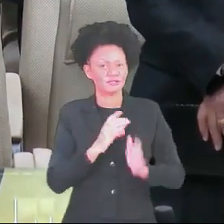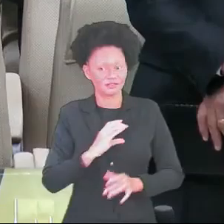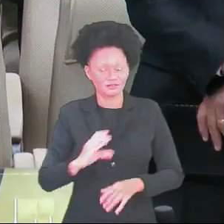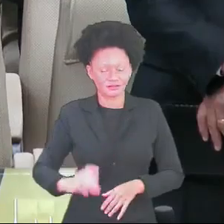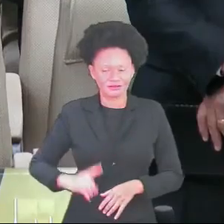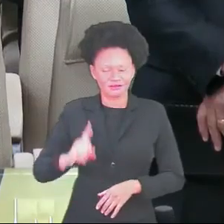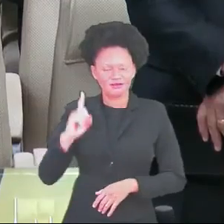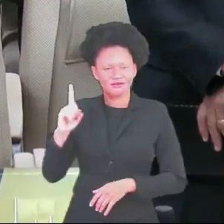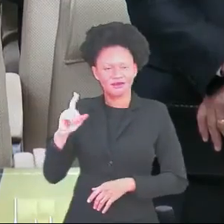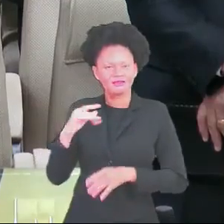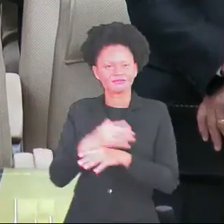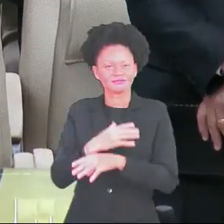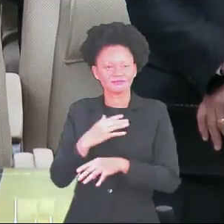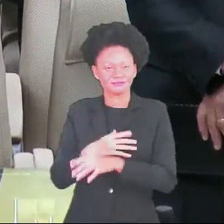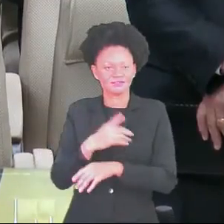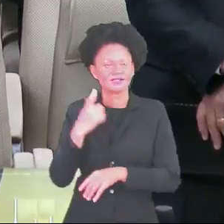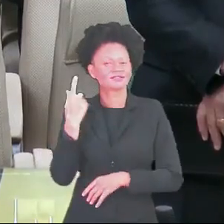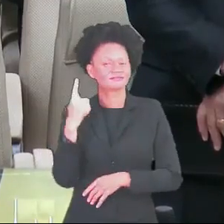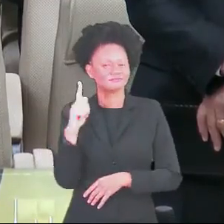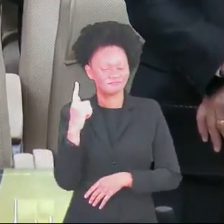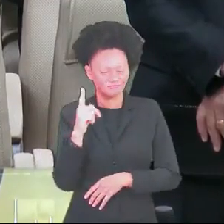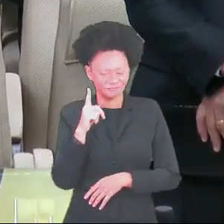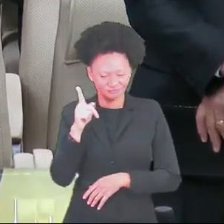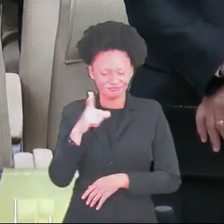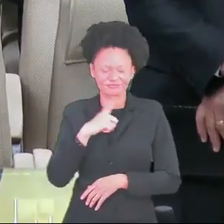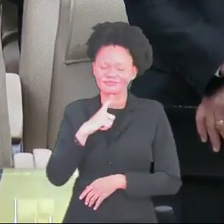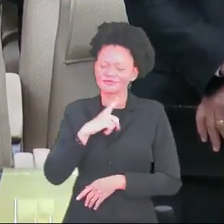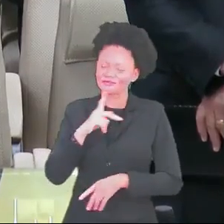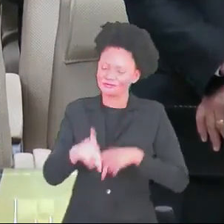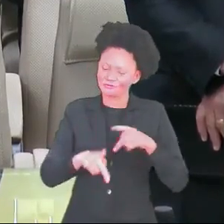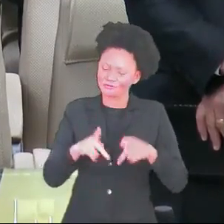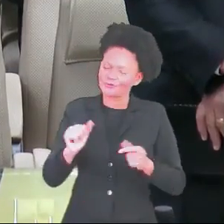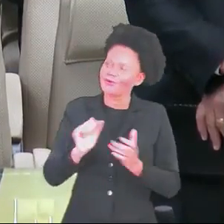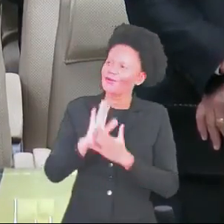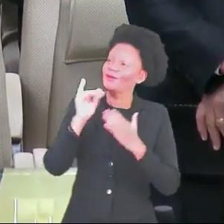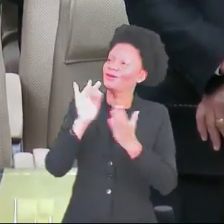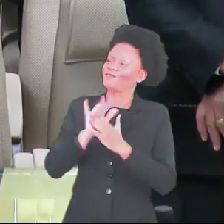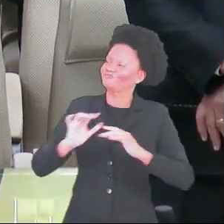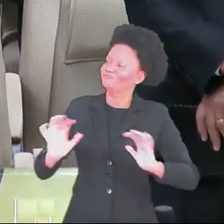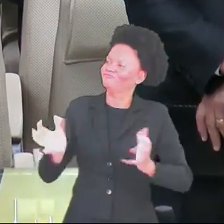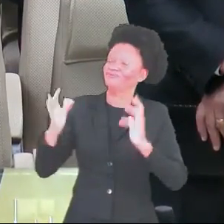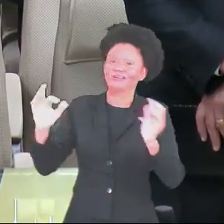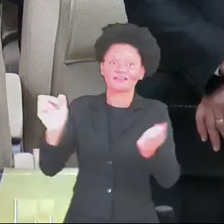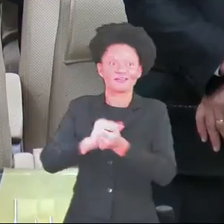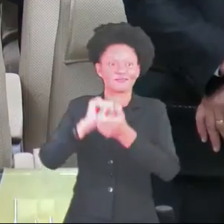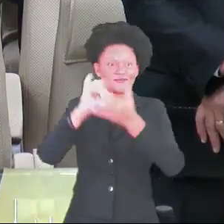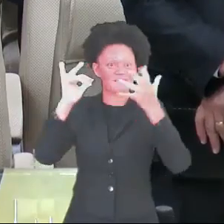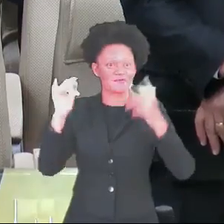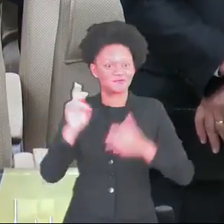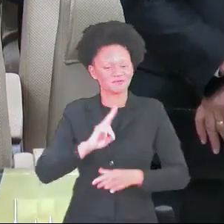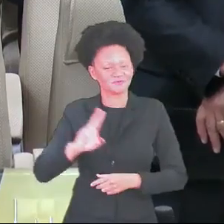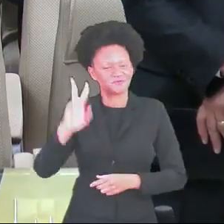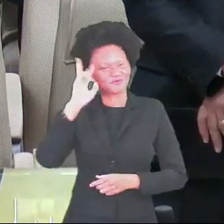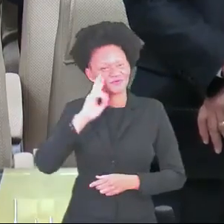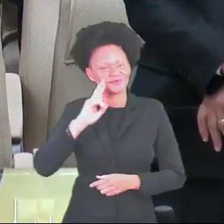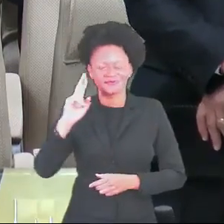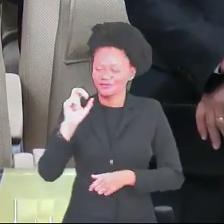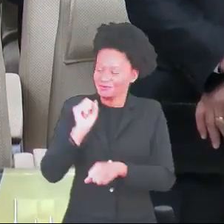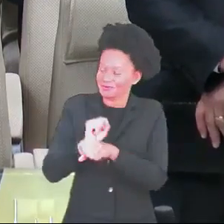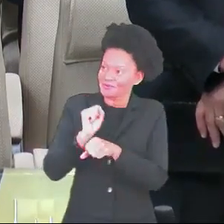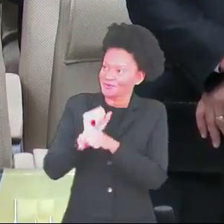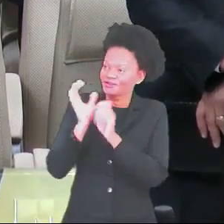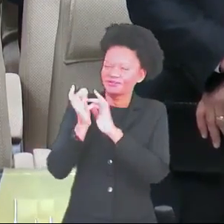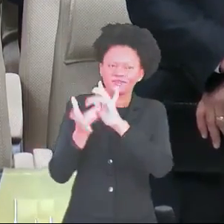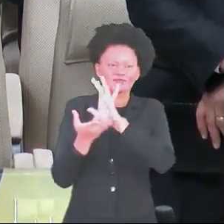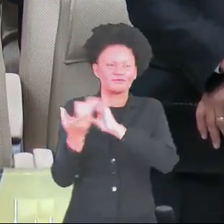Goiás, na cidade de Goiânia, tem um povo também que louva, que exalta, que glorifica o nome do Senhor, que está aguardando Jesus voltar